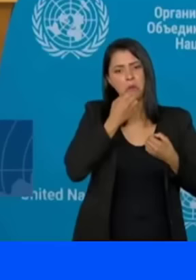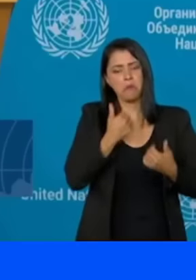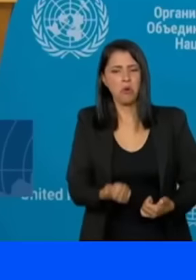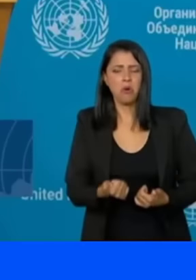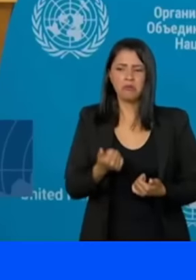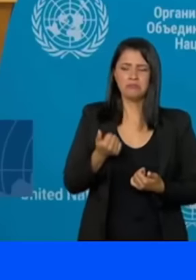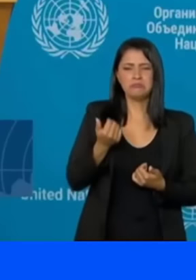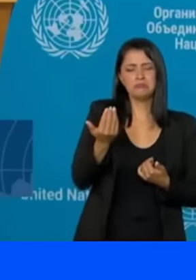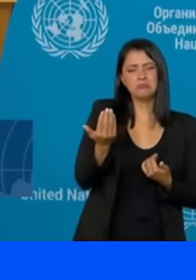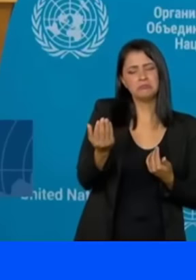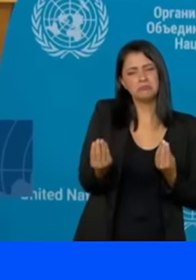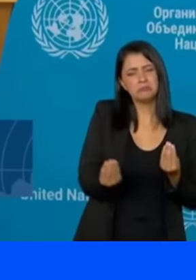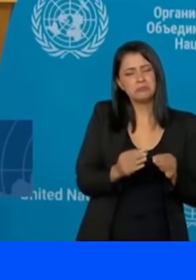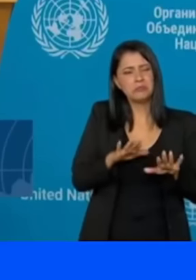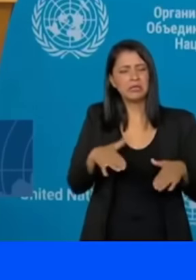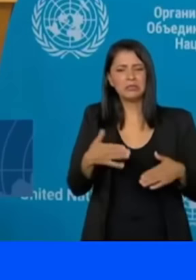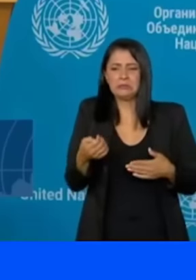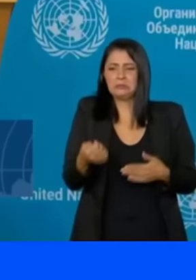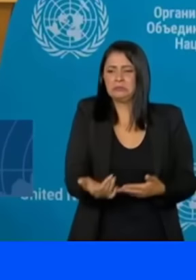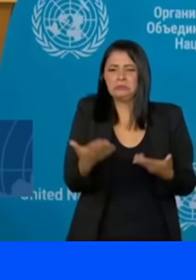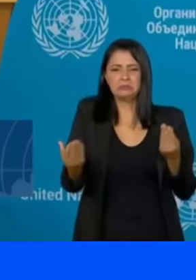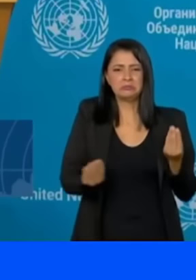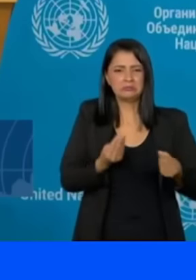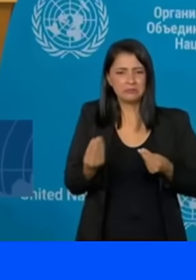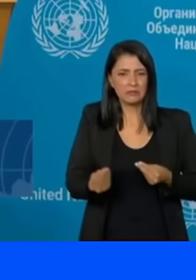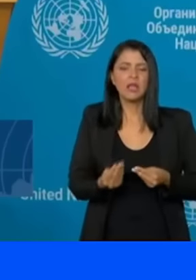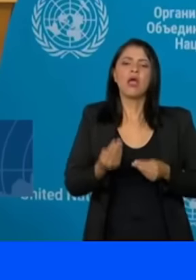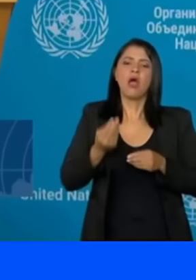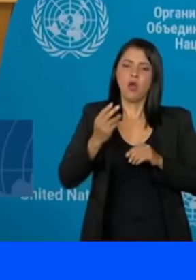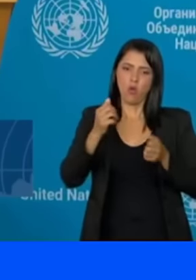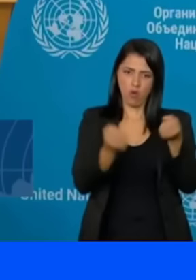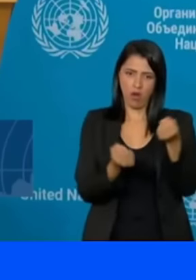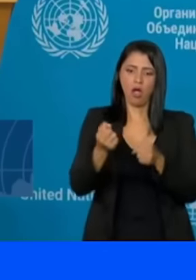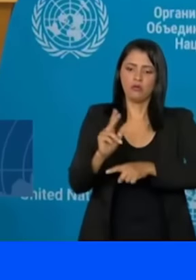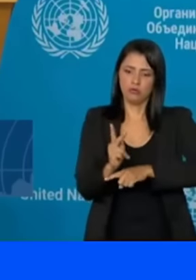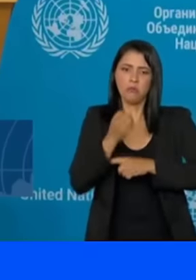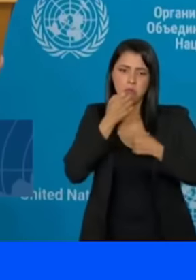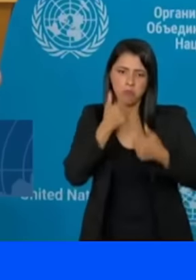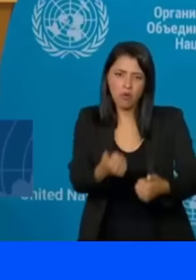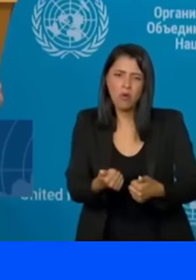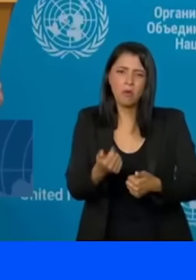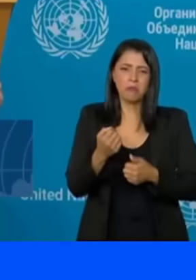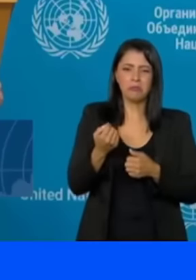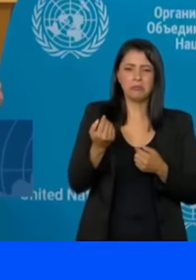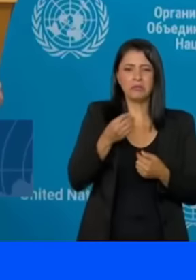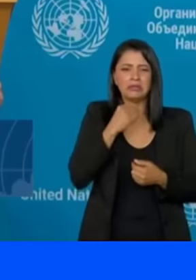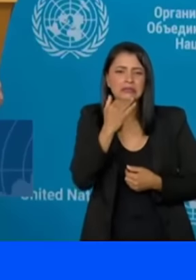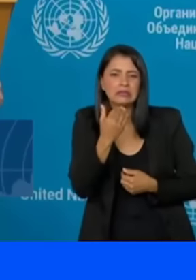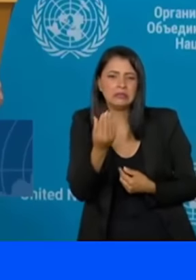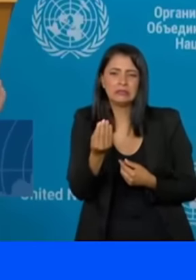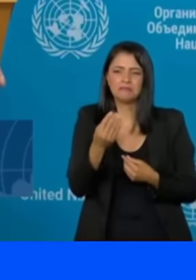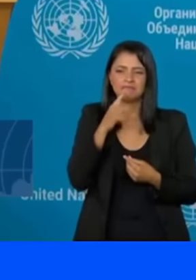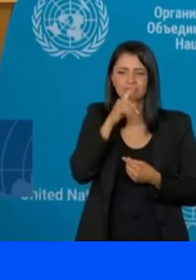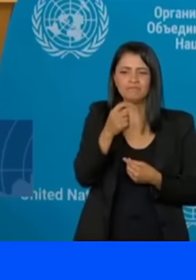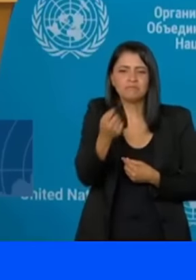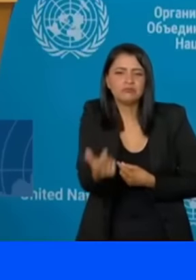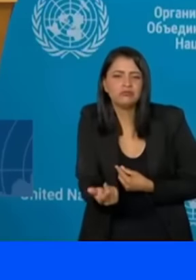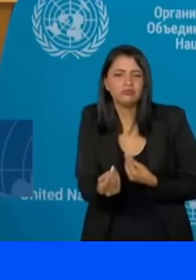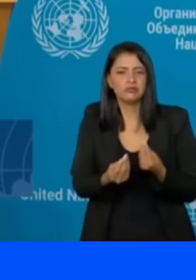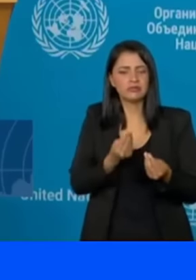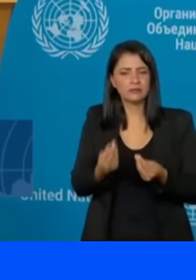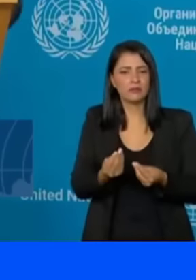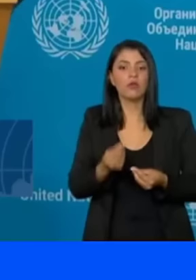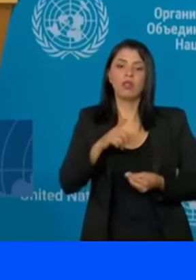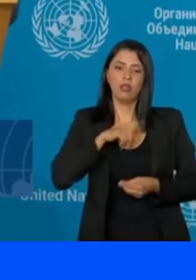incipiente. O carro a hidrogênio pode ser uma coisa boa, mas ainda é muito incipiente. O que nós temos é